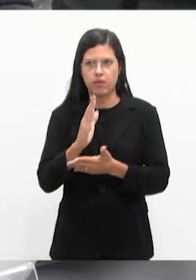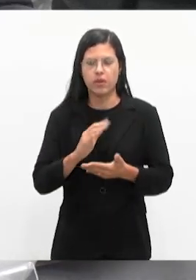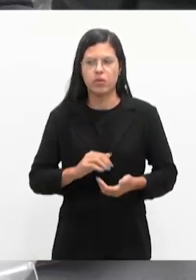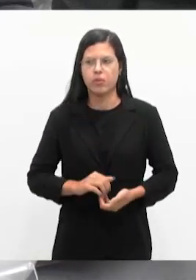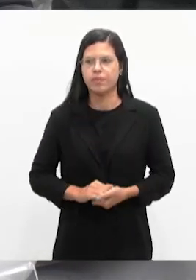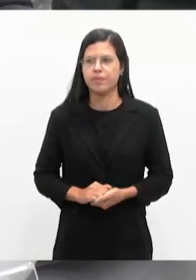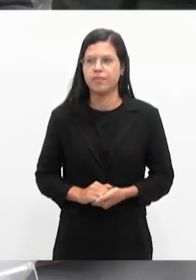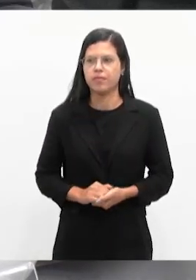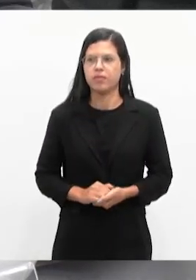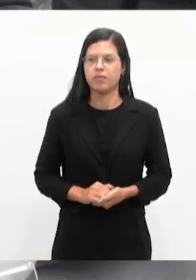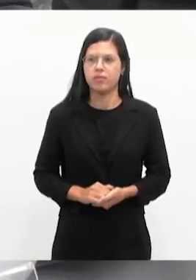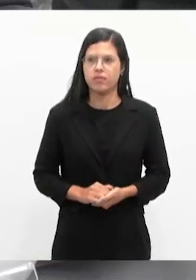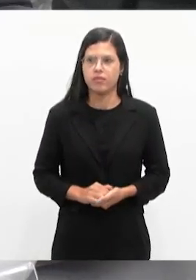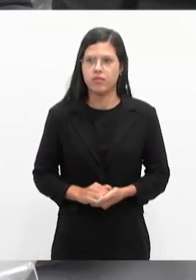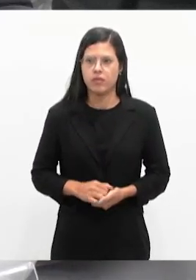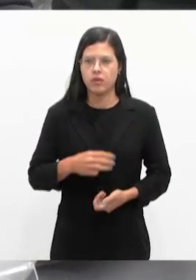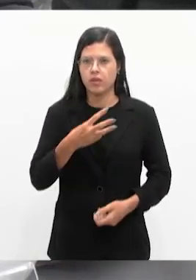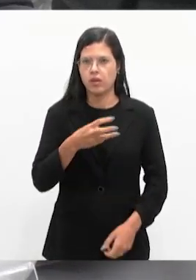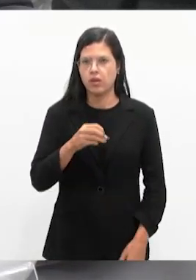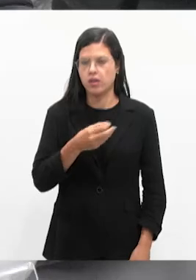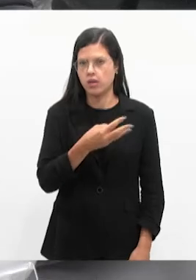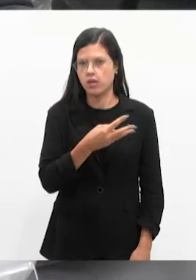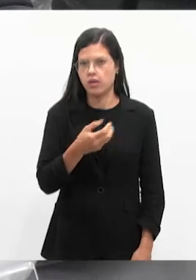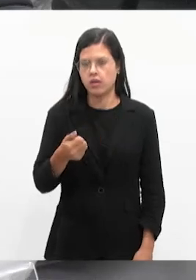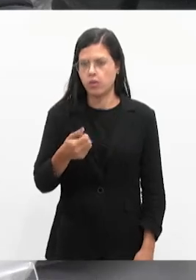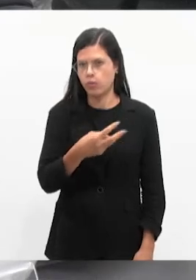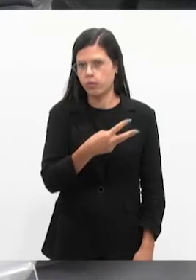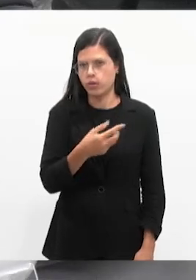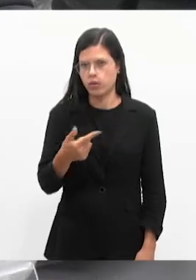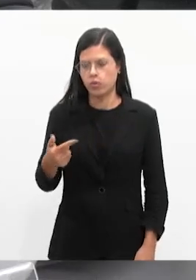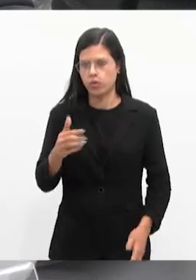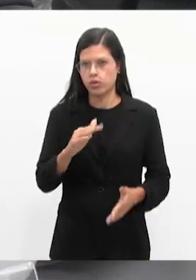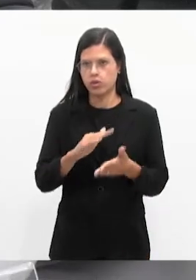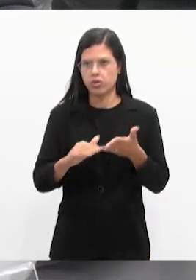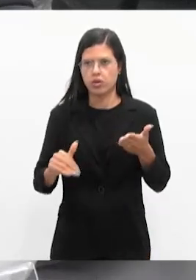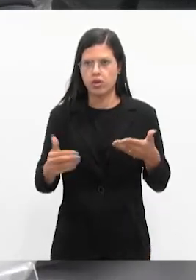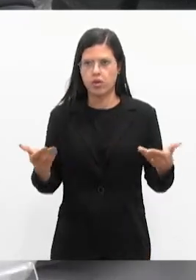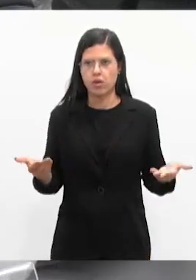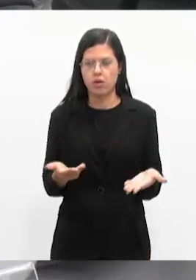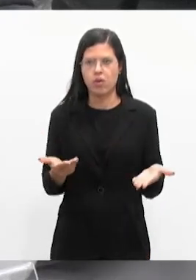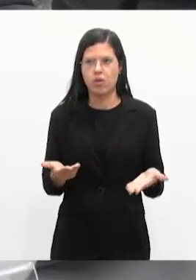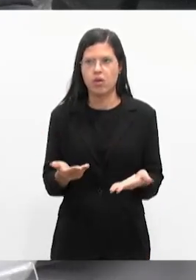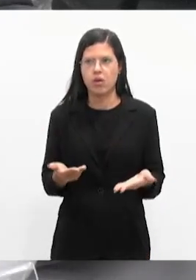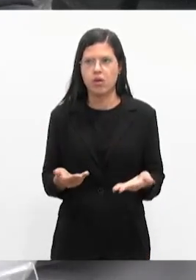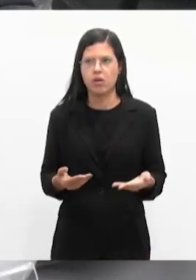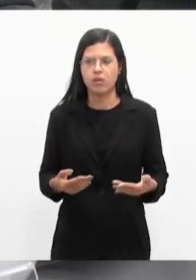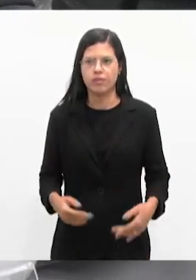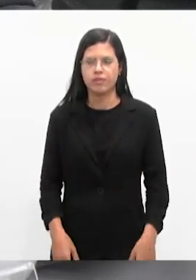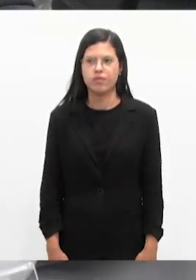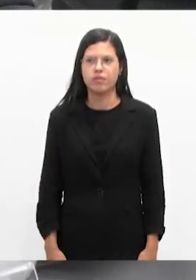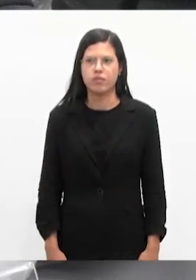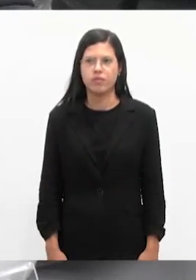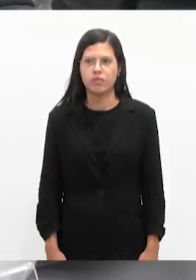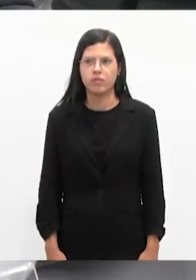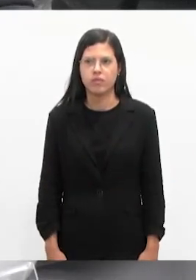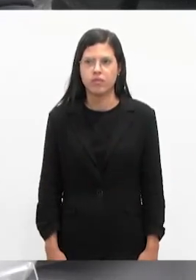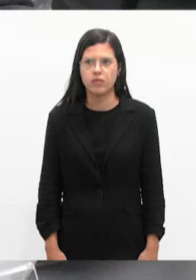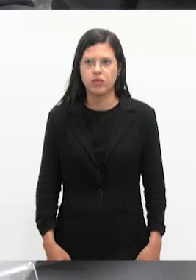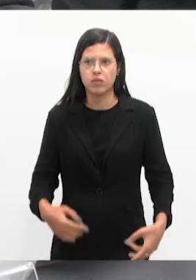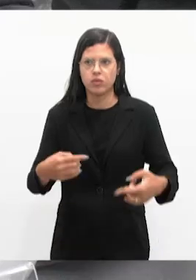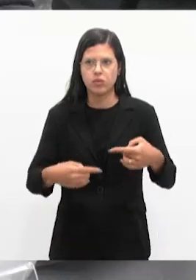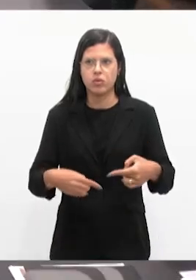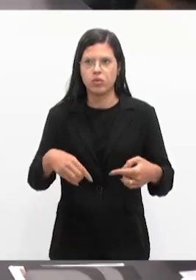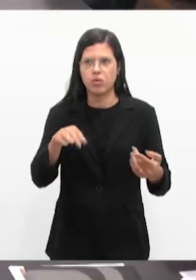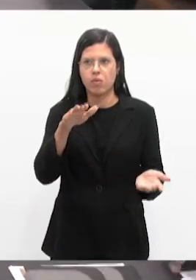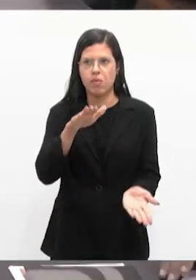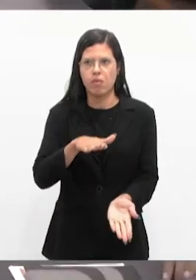Aprovado. Então, 30, 31 e 32 retirados de pauta. Agora vamos discutir o bloco... Medo da caneta,